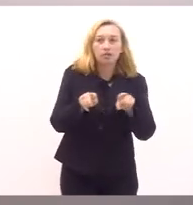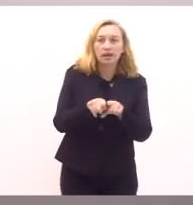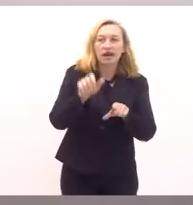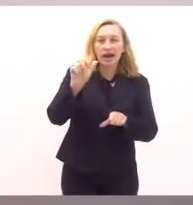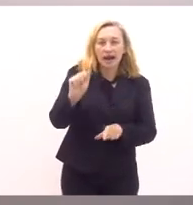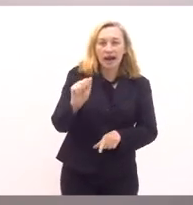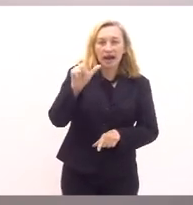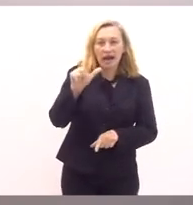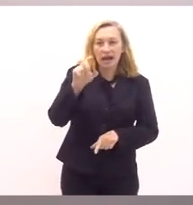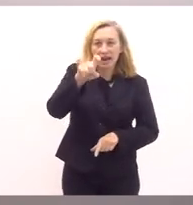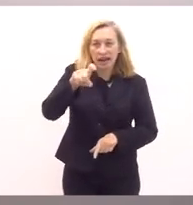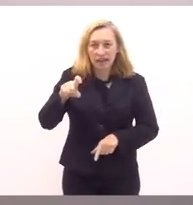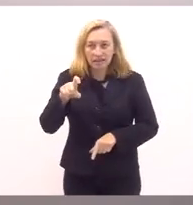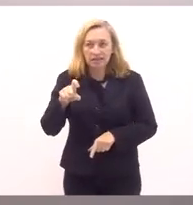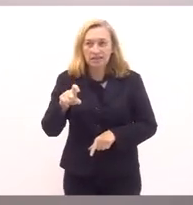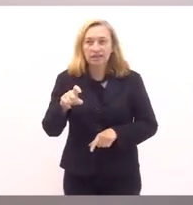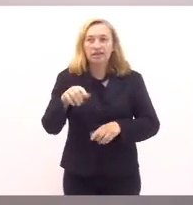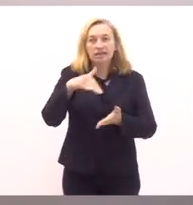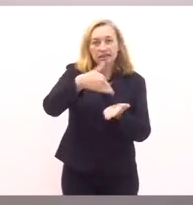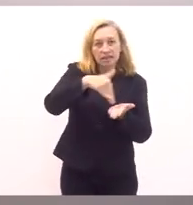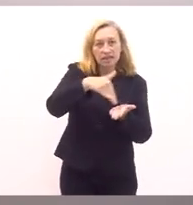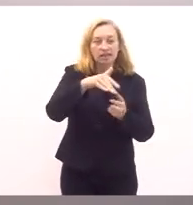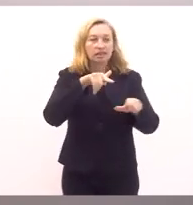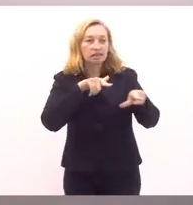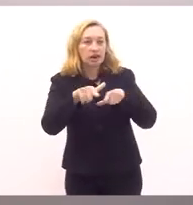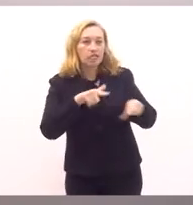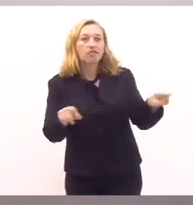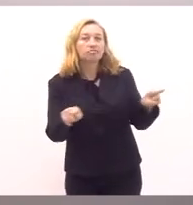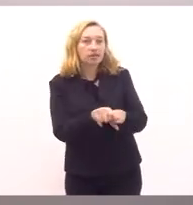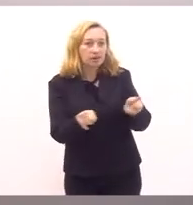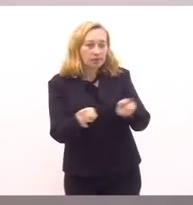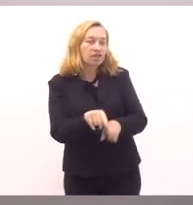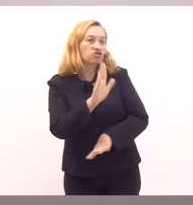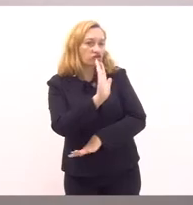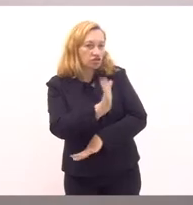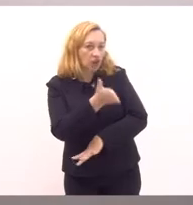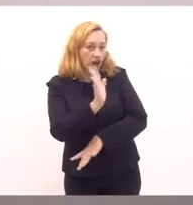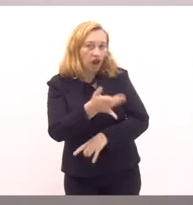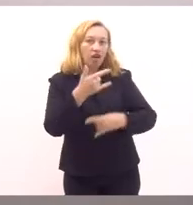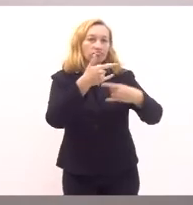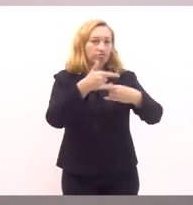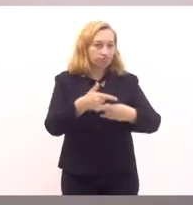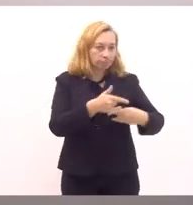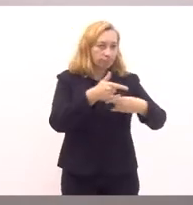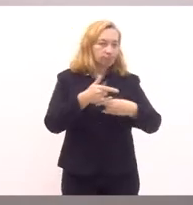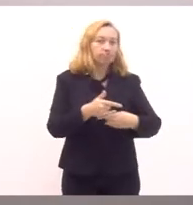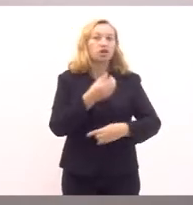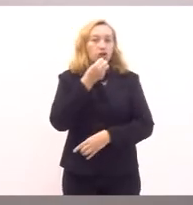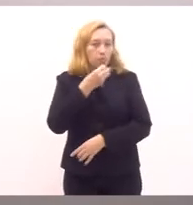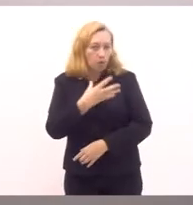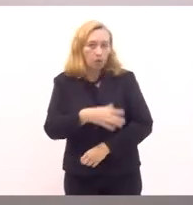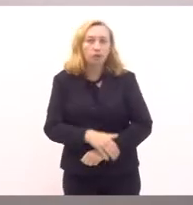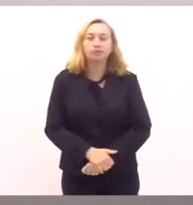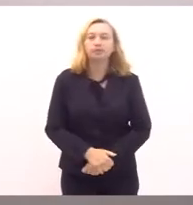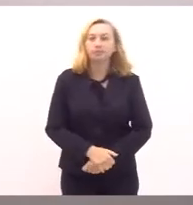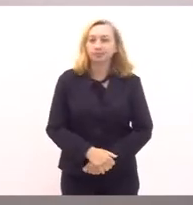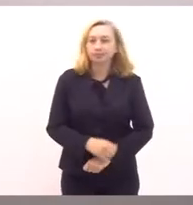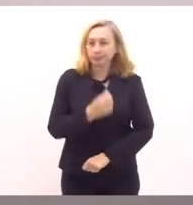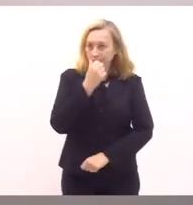da Secretaria de Trabalho, também já está. Que bom.